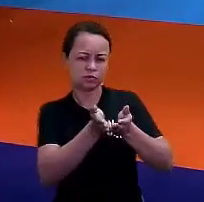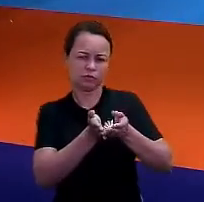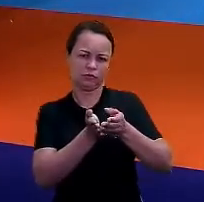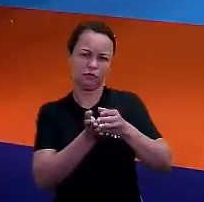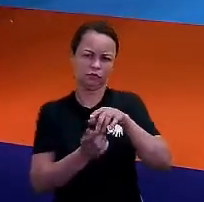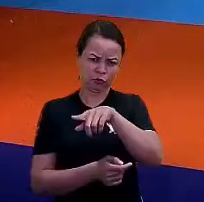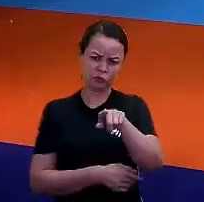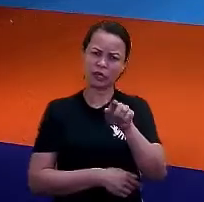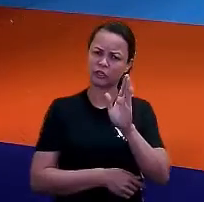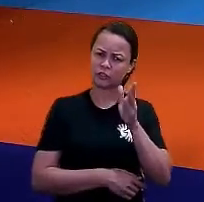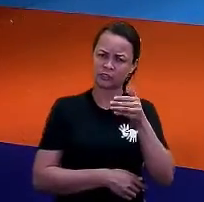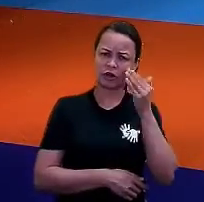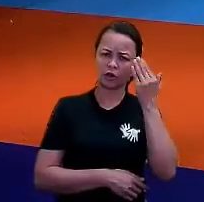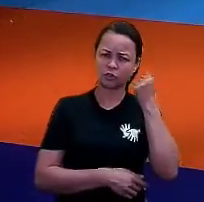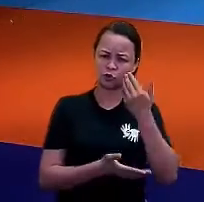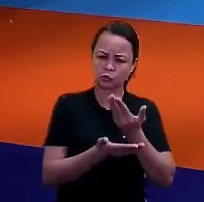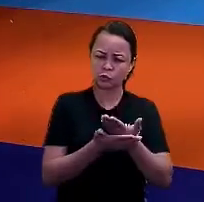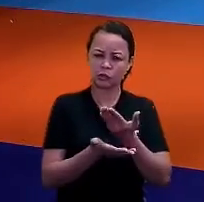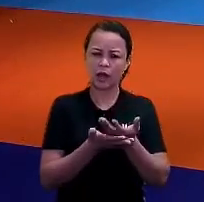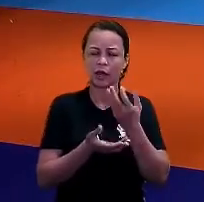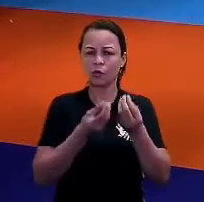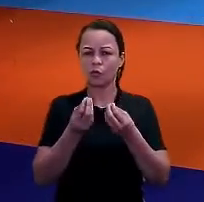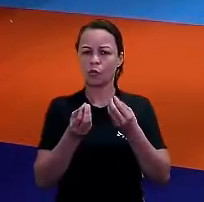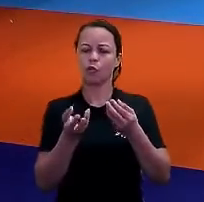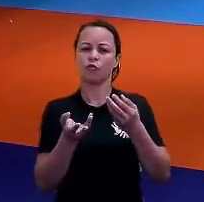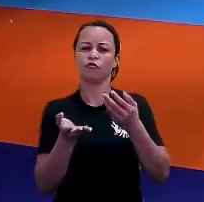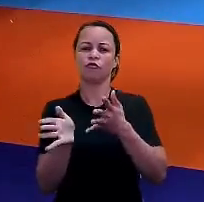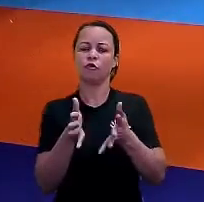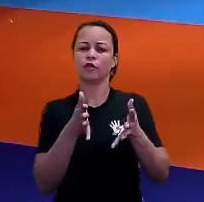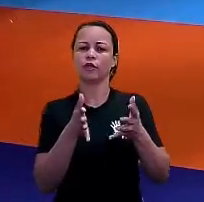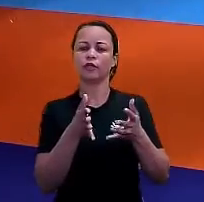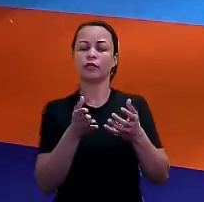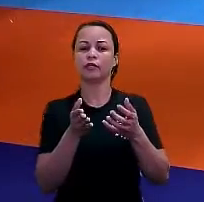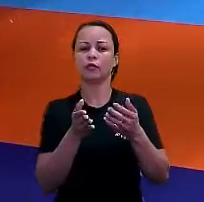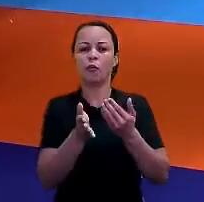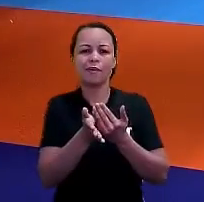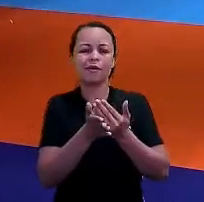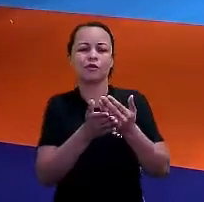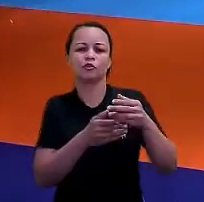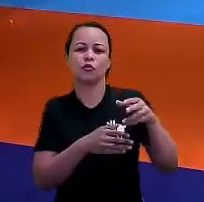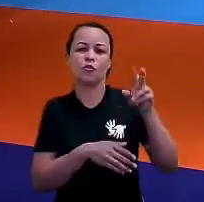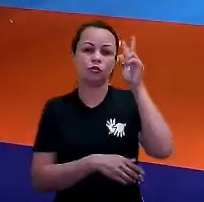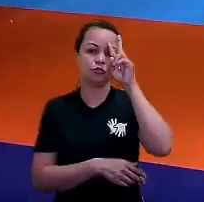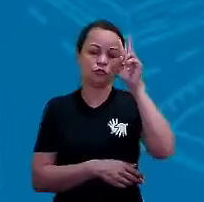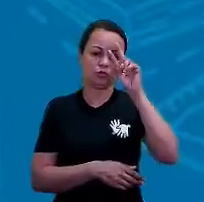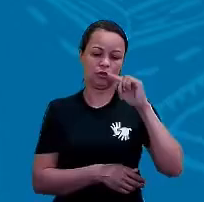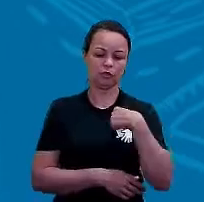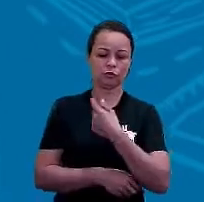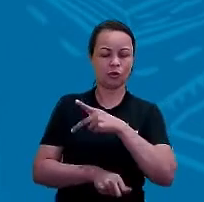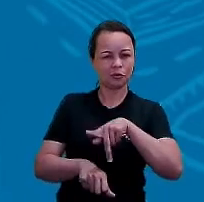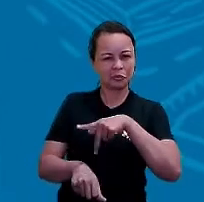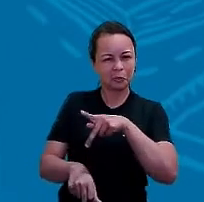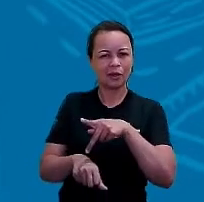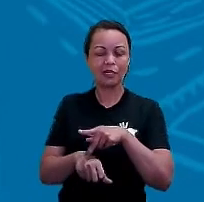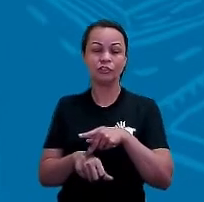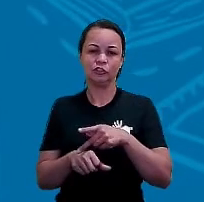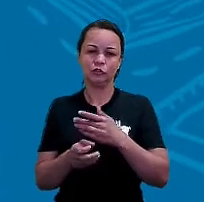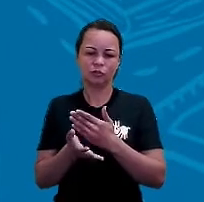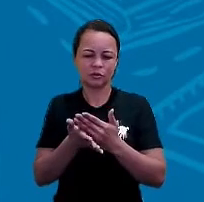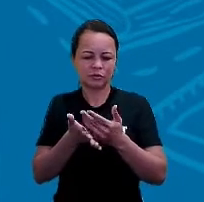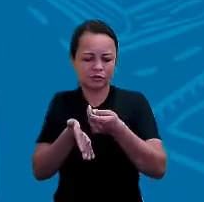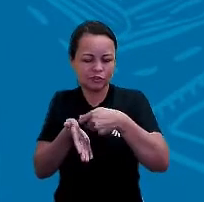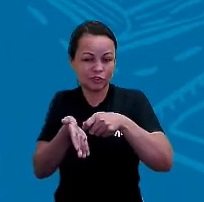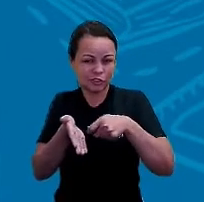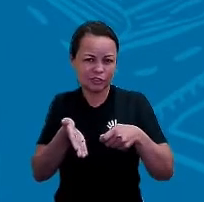ouviram falar que a história do nosso país, ela tem a história escrita, como conhecemos hoje. Ela